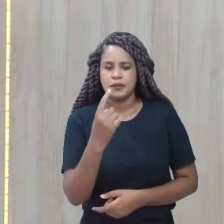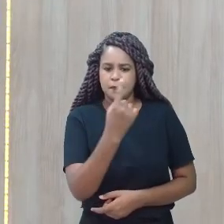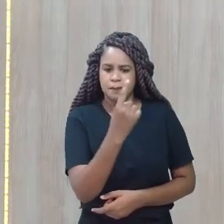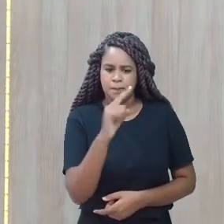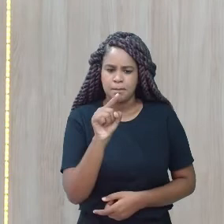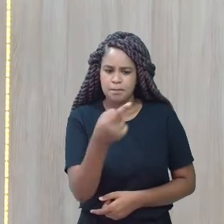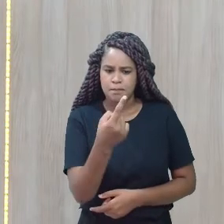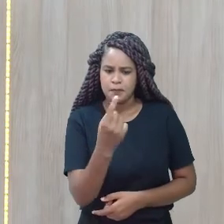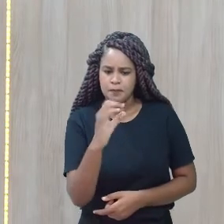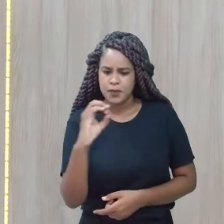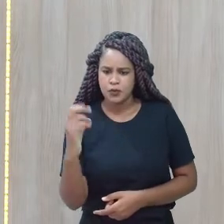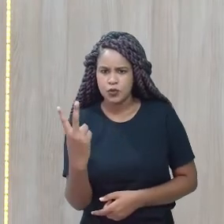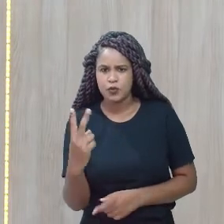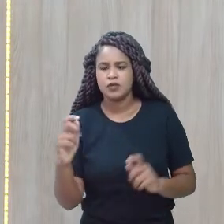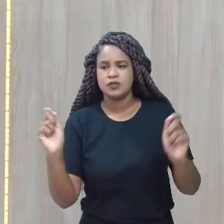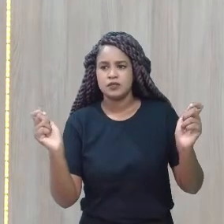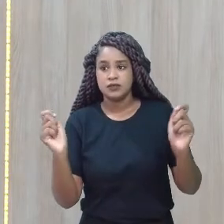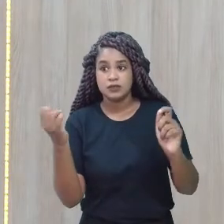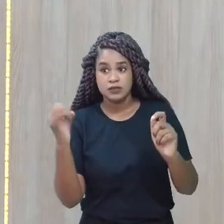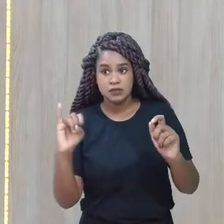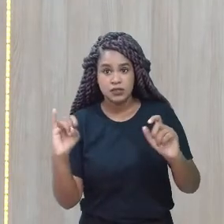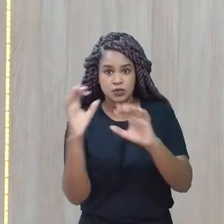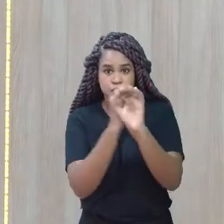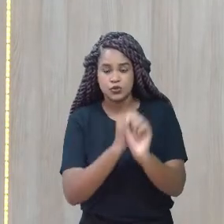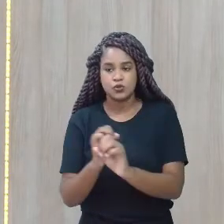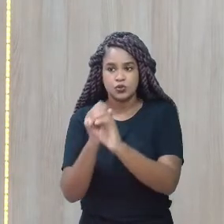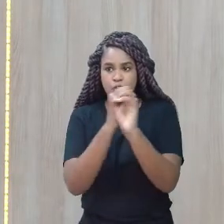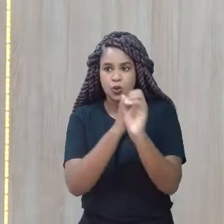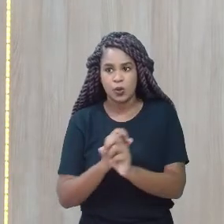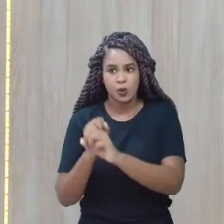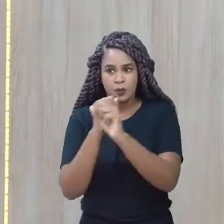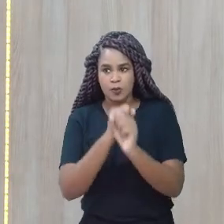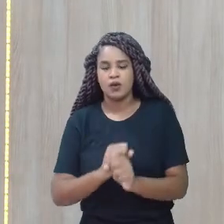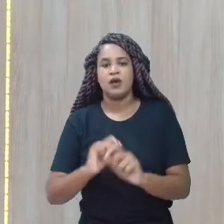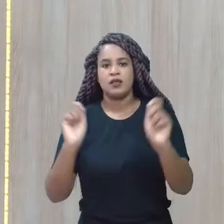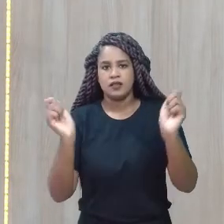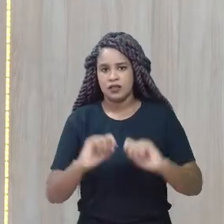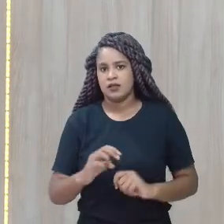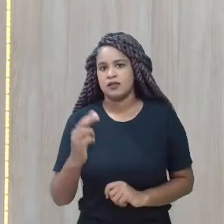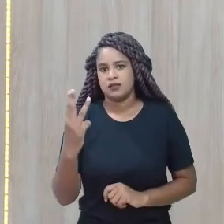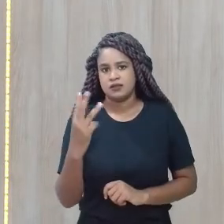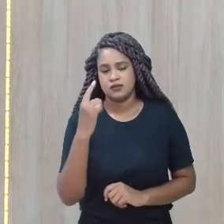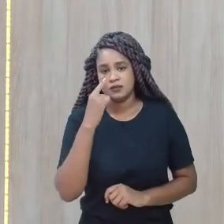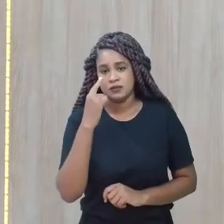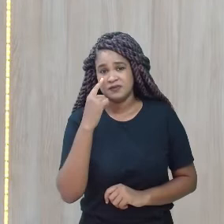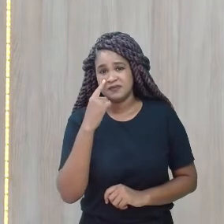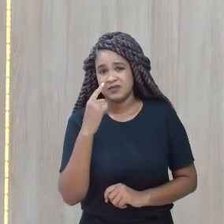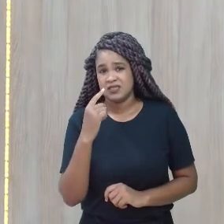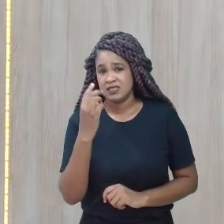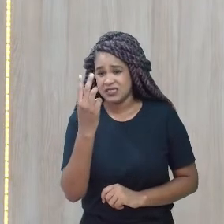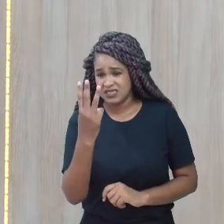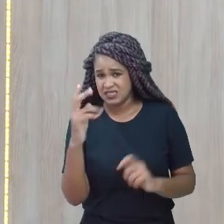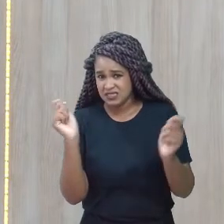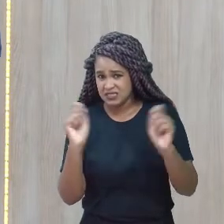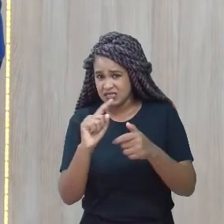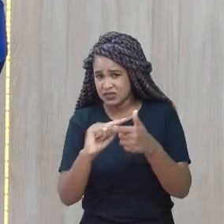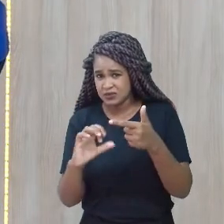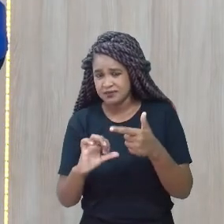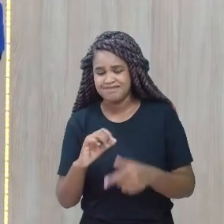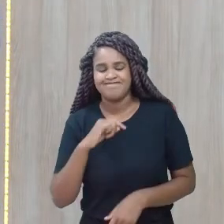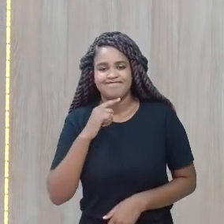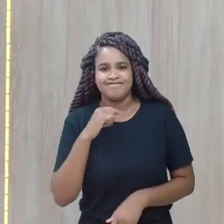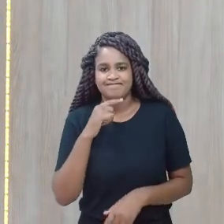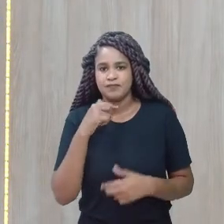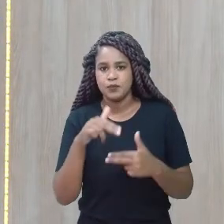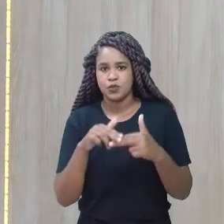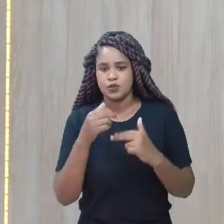algarismos, dá o 3. Agora, é para dividir para 9. 3 não dá para dividir para 9, tá certo? Então, quer